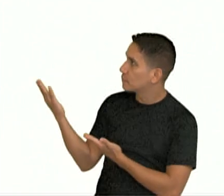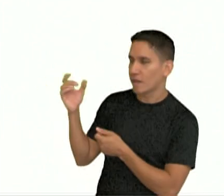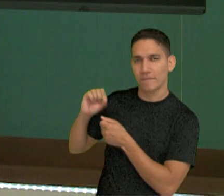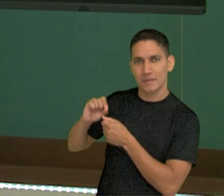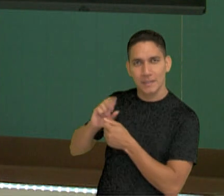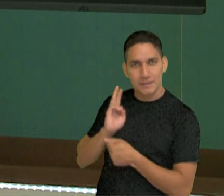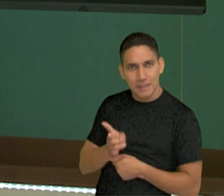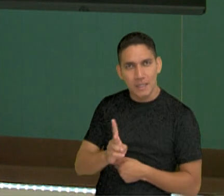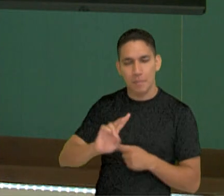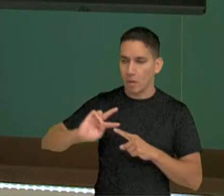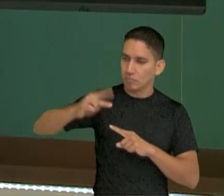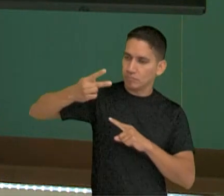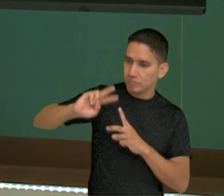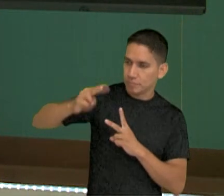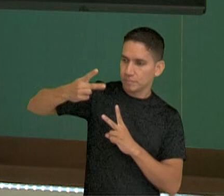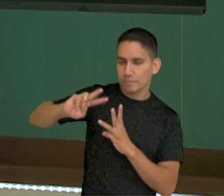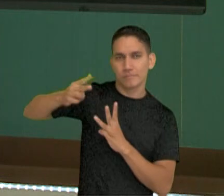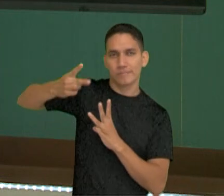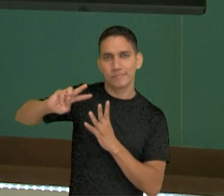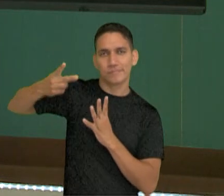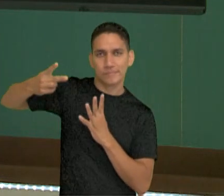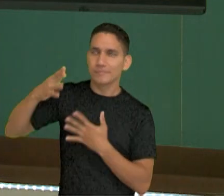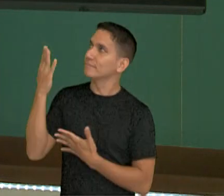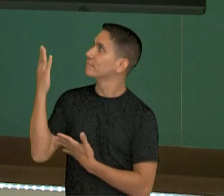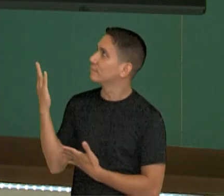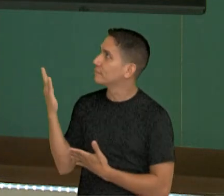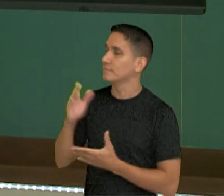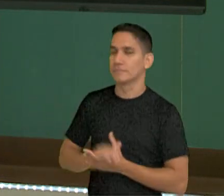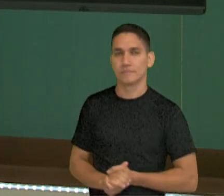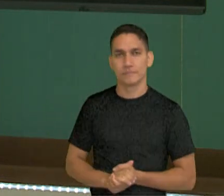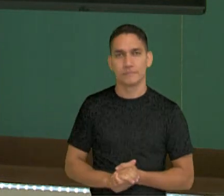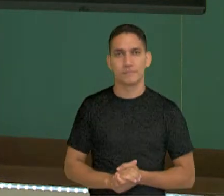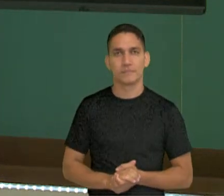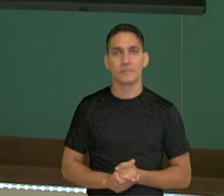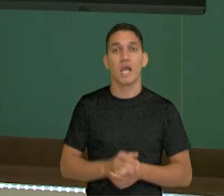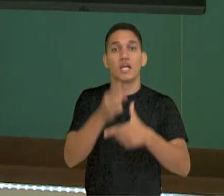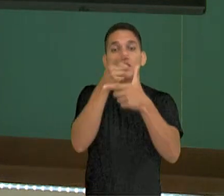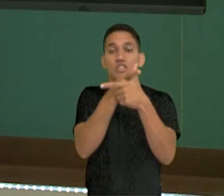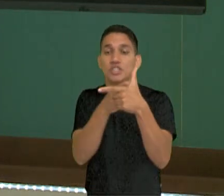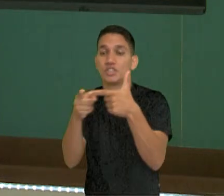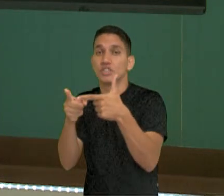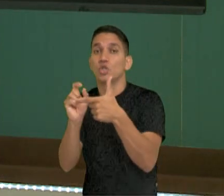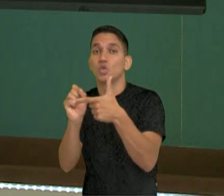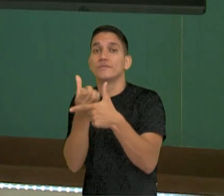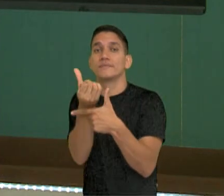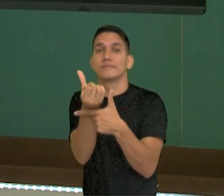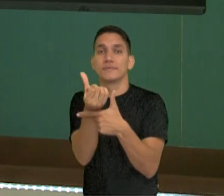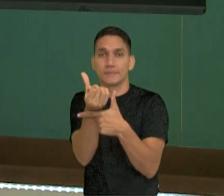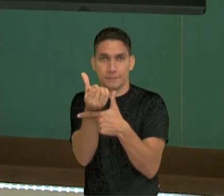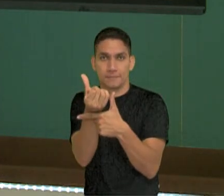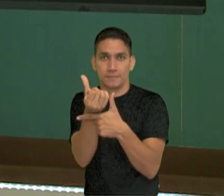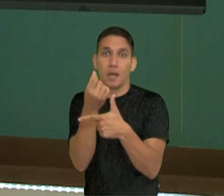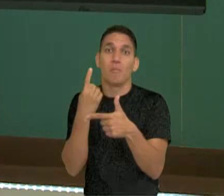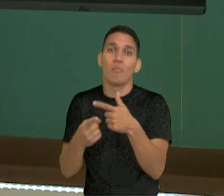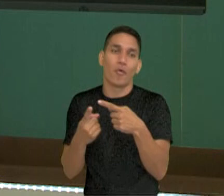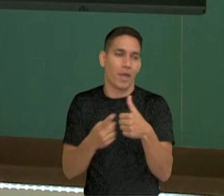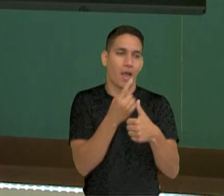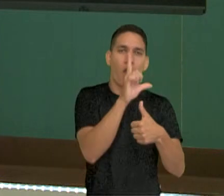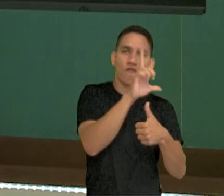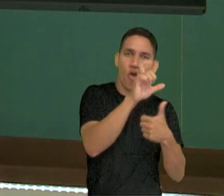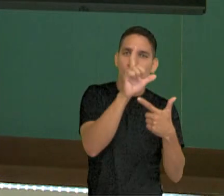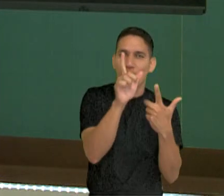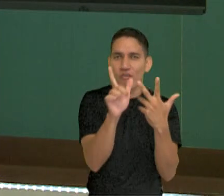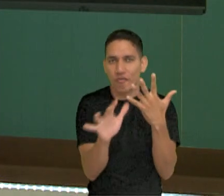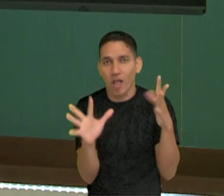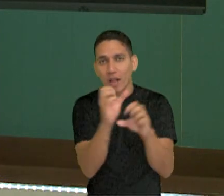ao quadrado, 1 ao quadrado, 2 ao quadrado, mais 5 ao quadrado, dividido por 6 variáveis, que seriam as 6